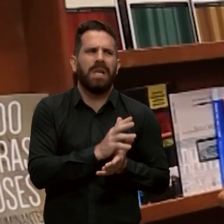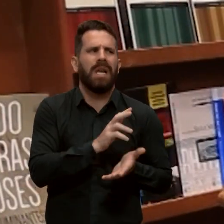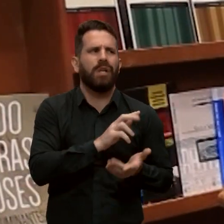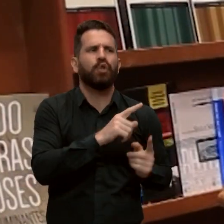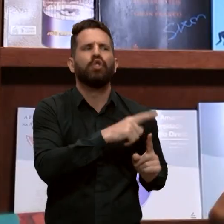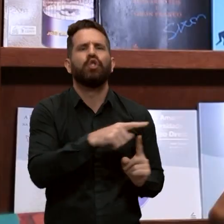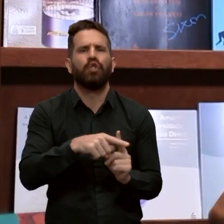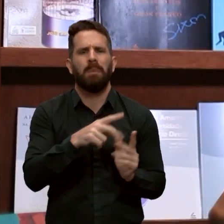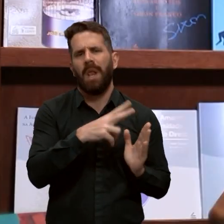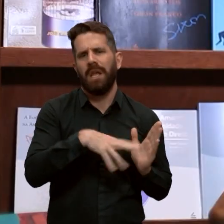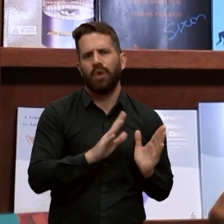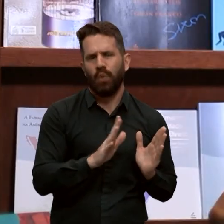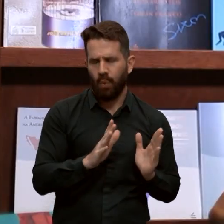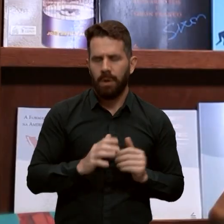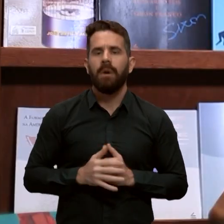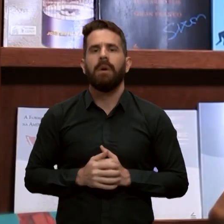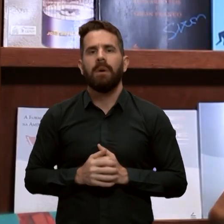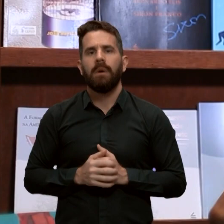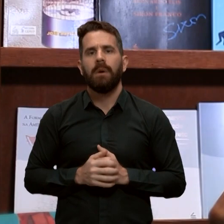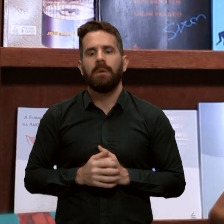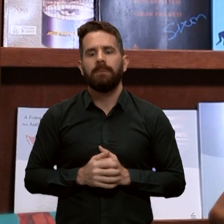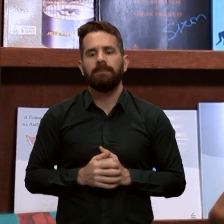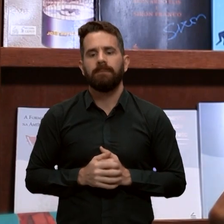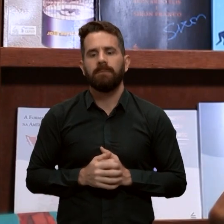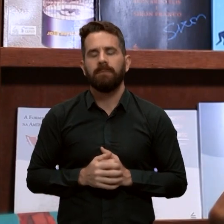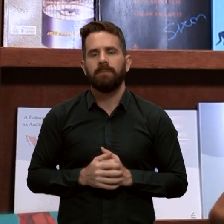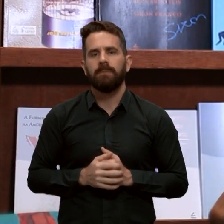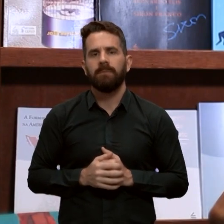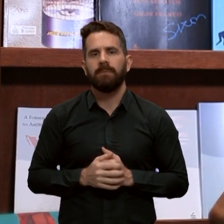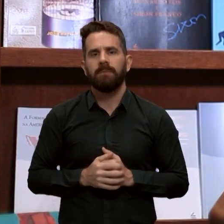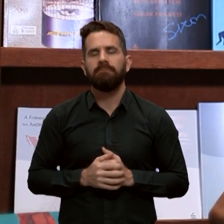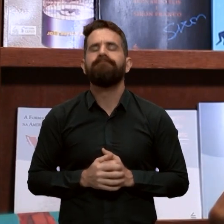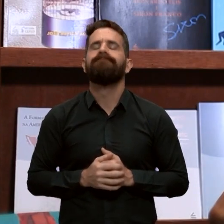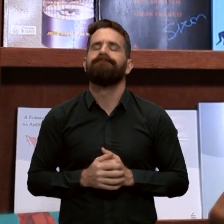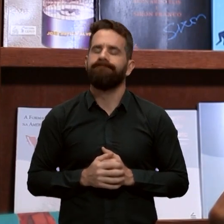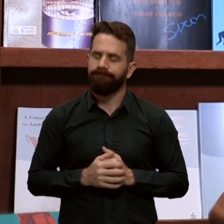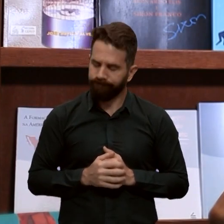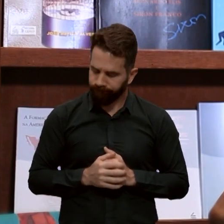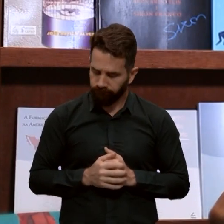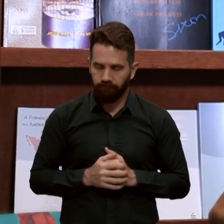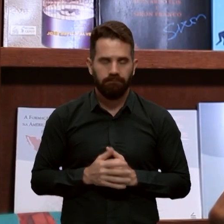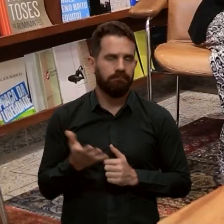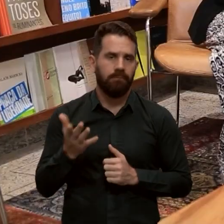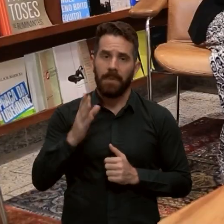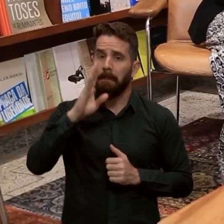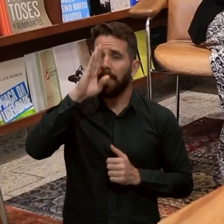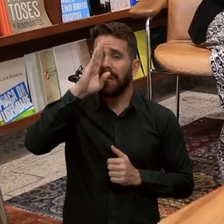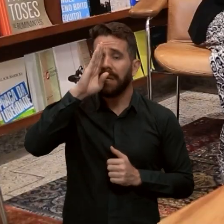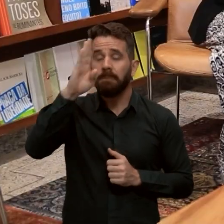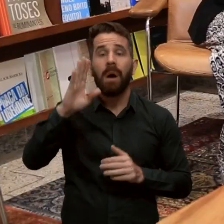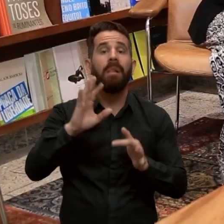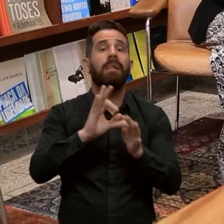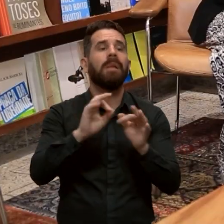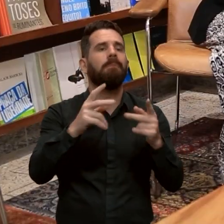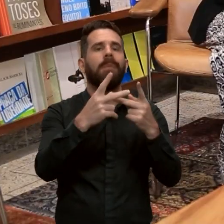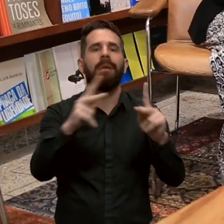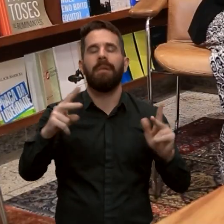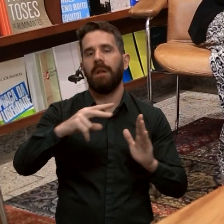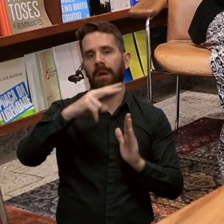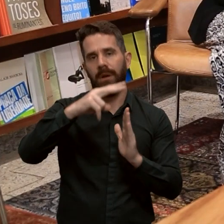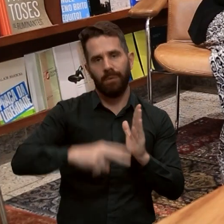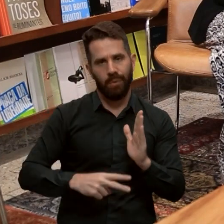leitura? Olha, é fundamental também a liberdade do leitor, bem como também respeitar